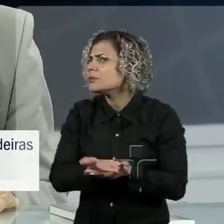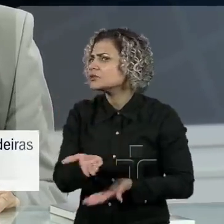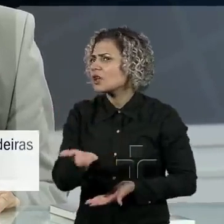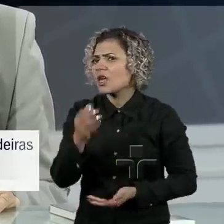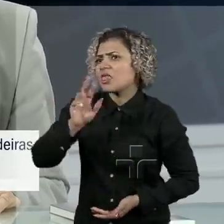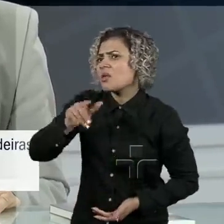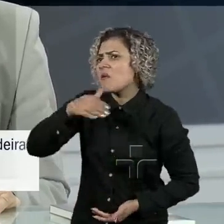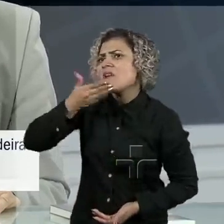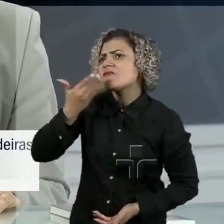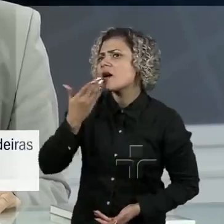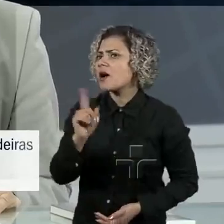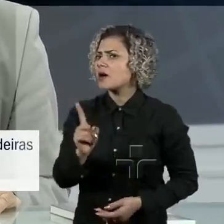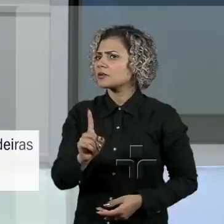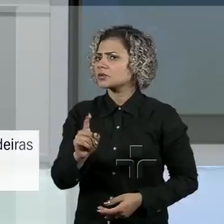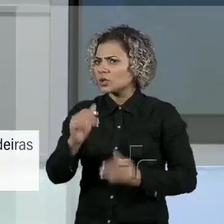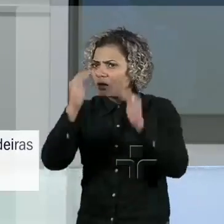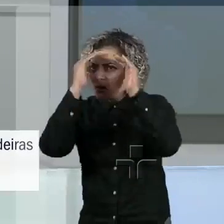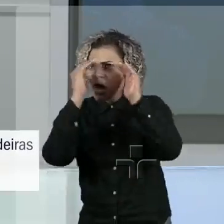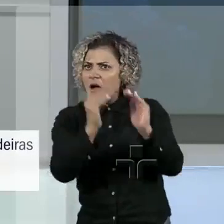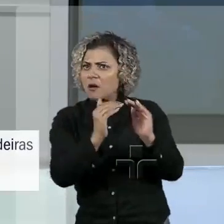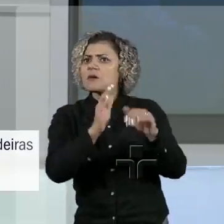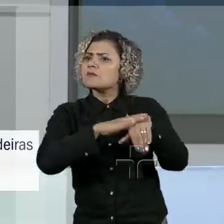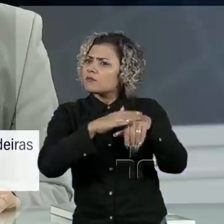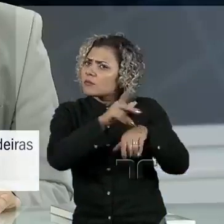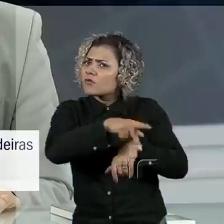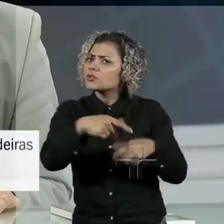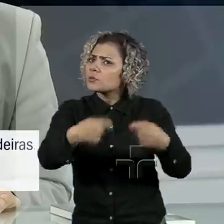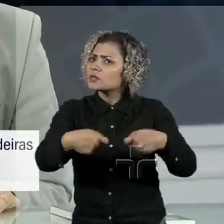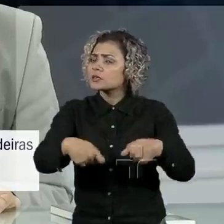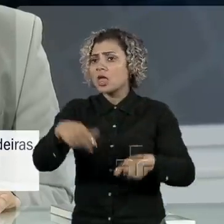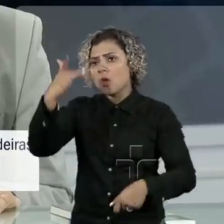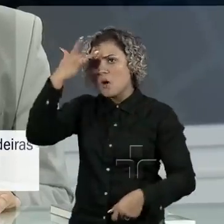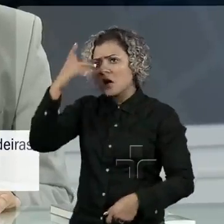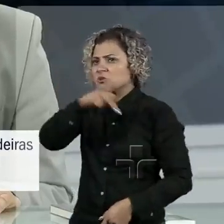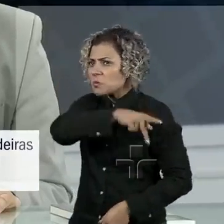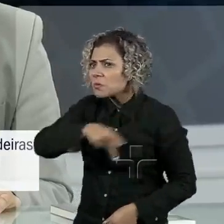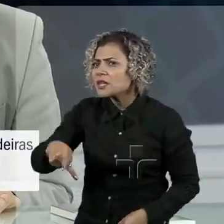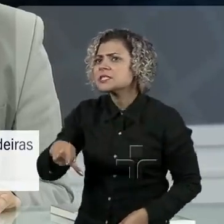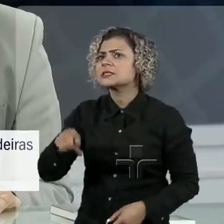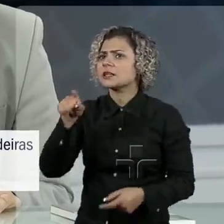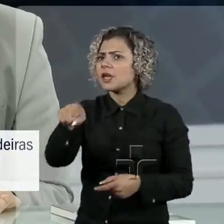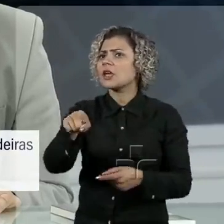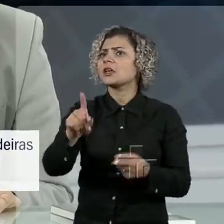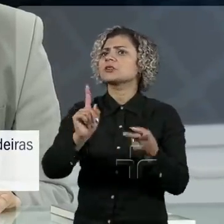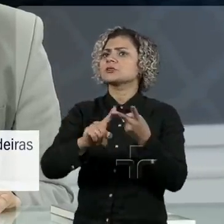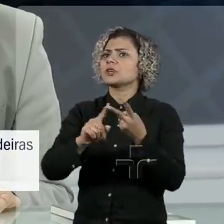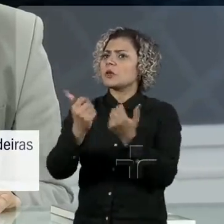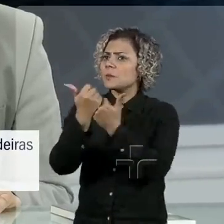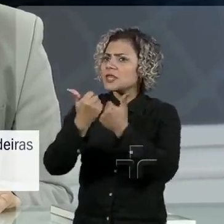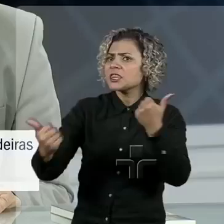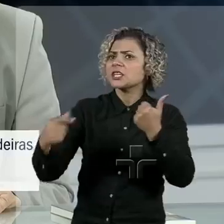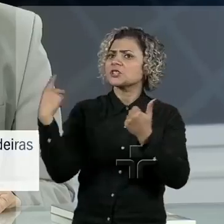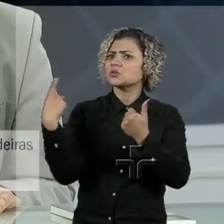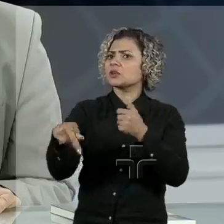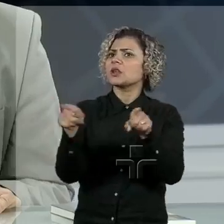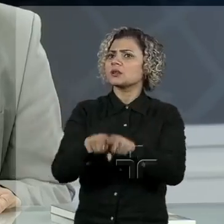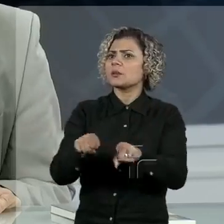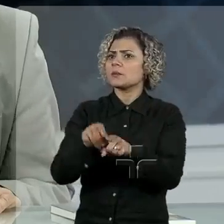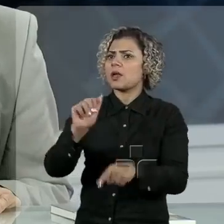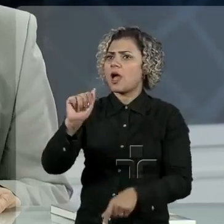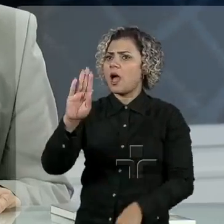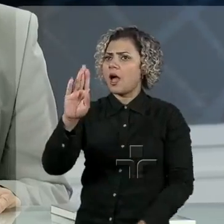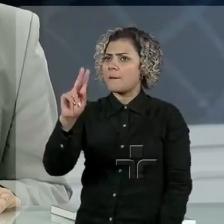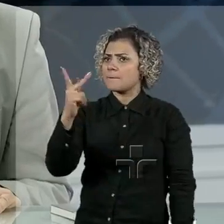pode desrespeitar um professor. E eu acho que esse presidente e o Weintraub, que é o ministro, Abraham,